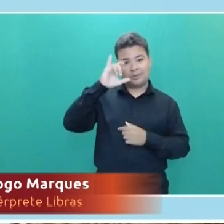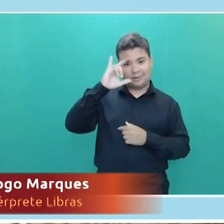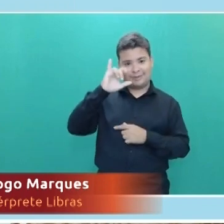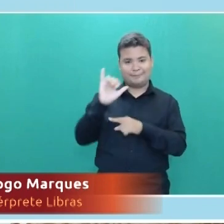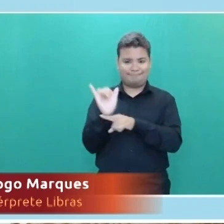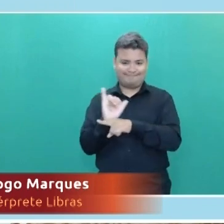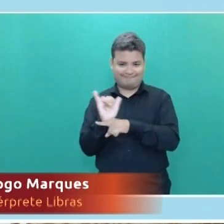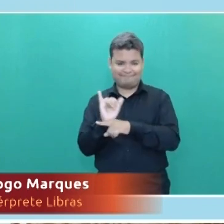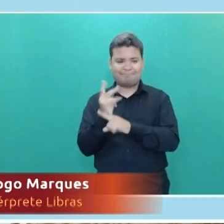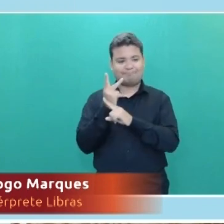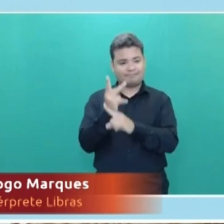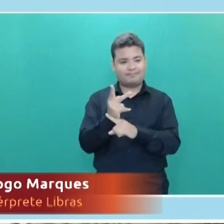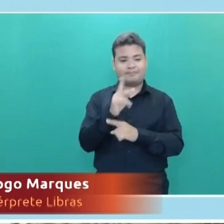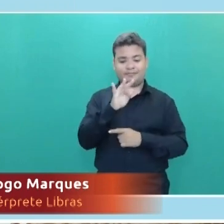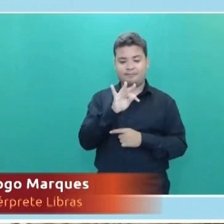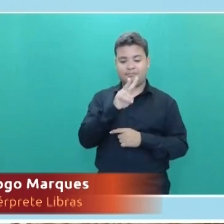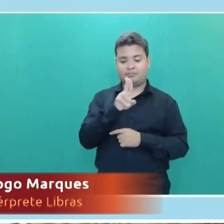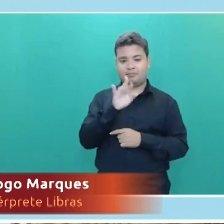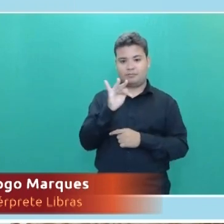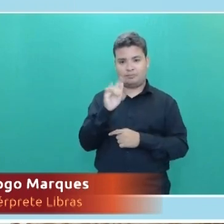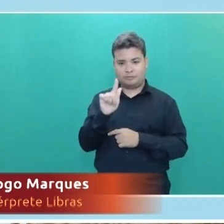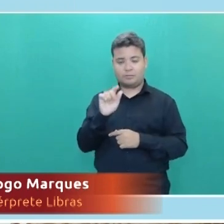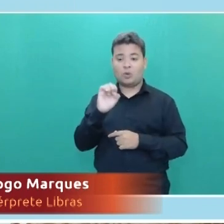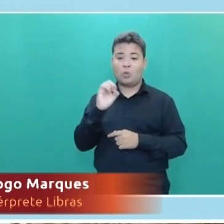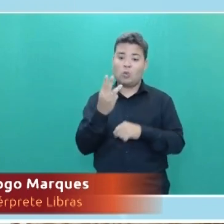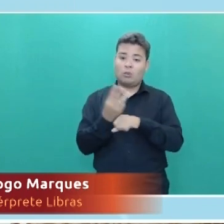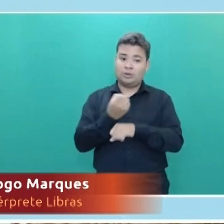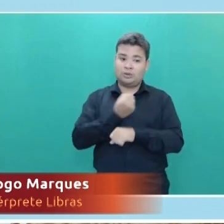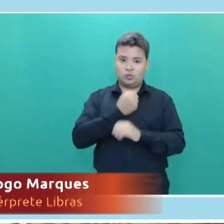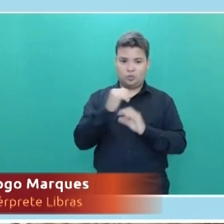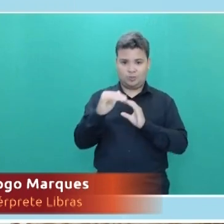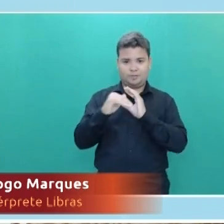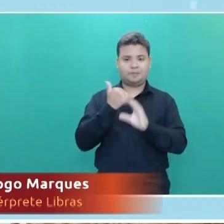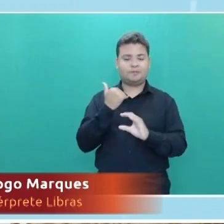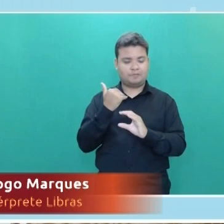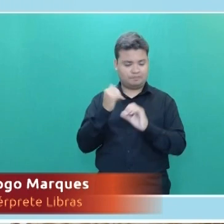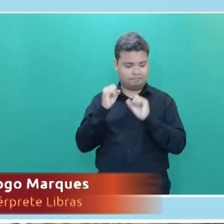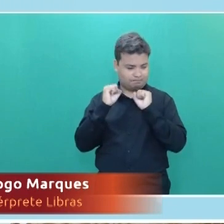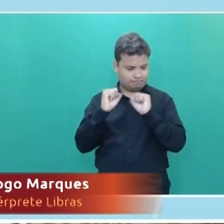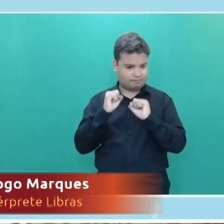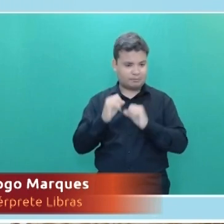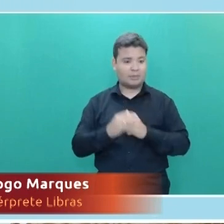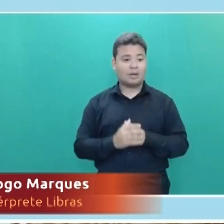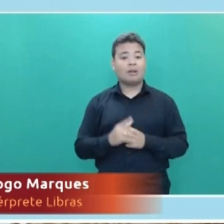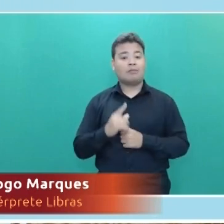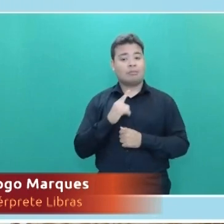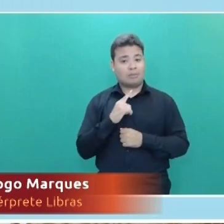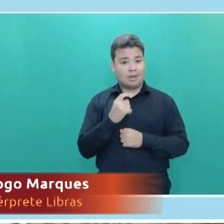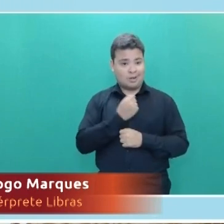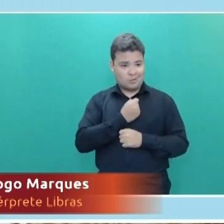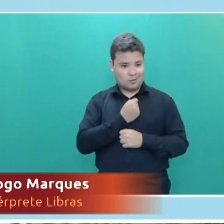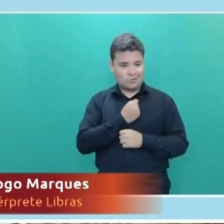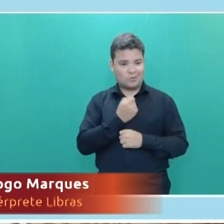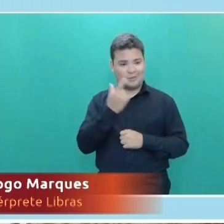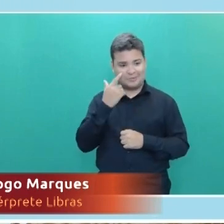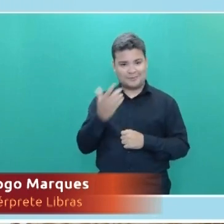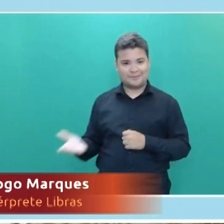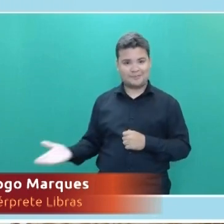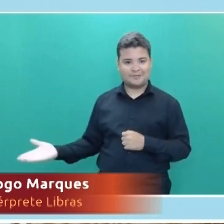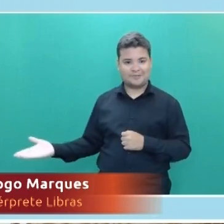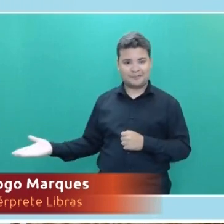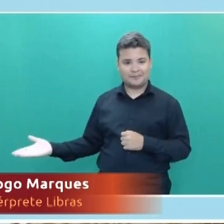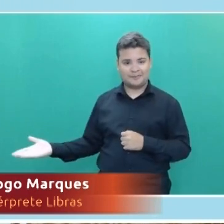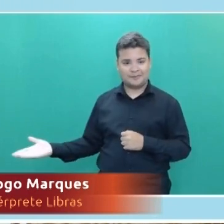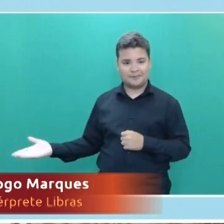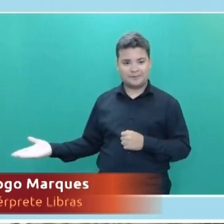aqui embaixo, ou então mandar uma mensagem pelo WhatsApp. O número também vai aparecer na tela, você pode tirar uma foto ou então anotar. É o